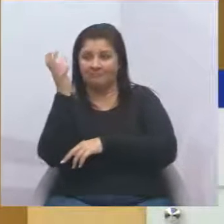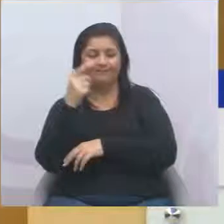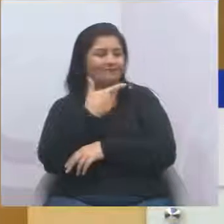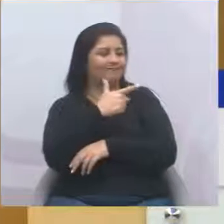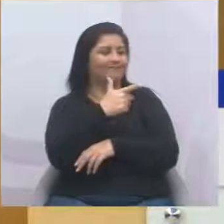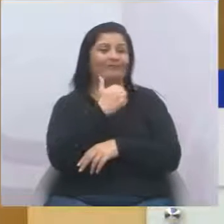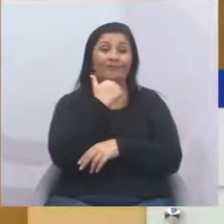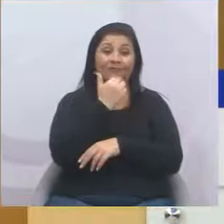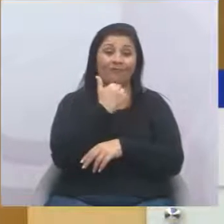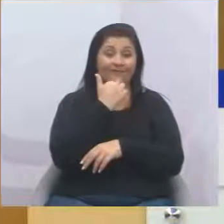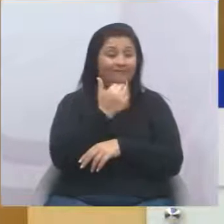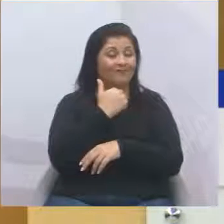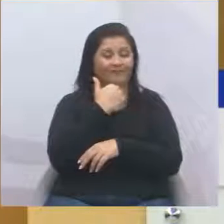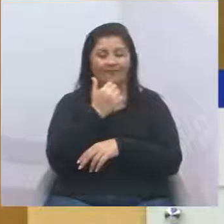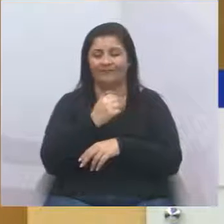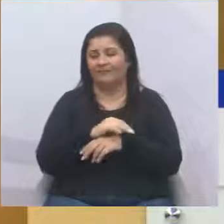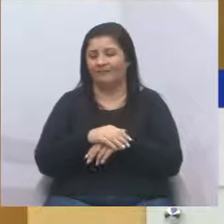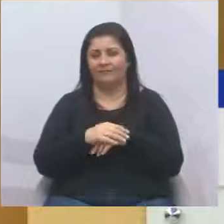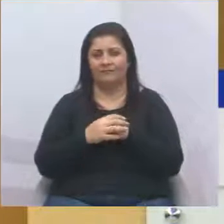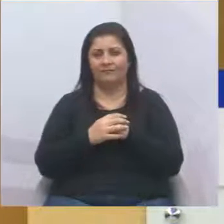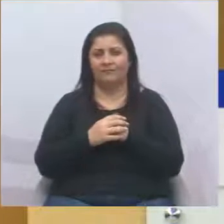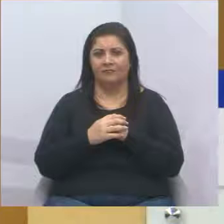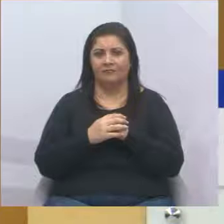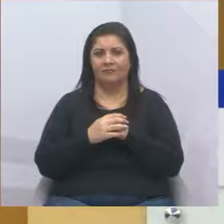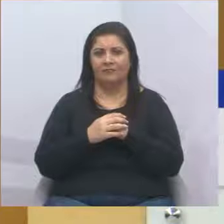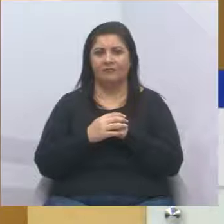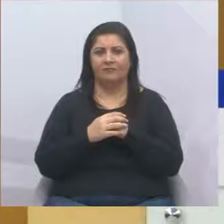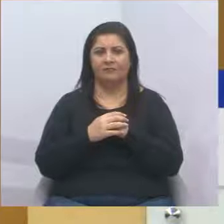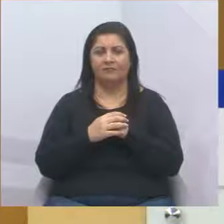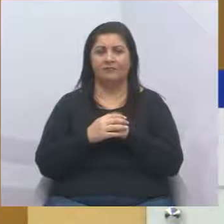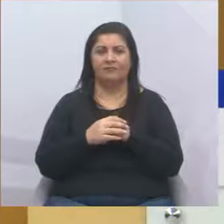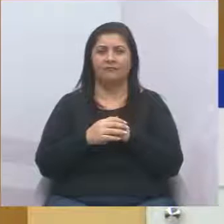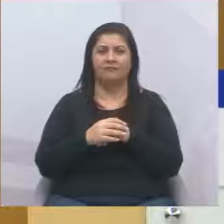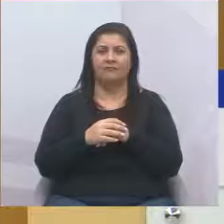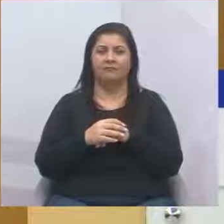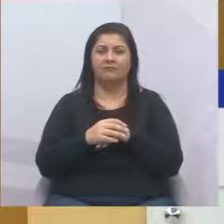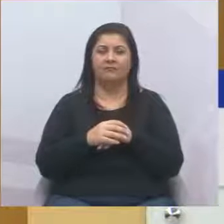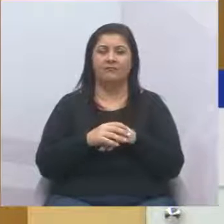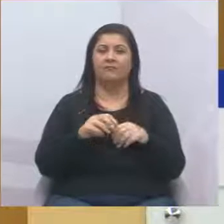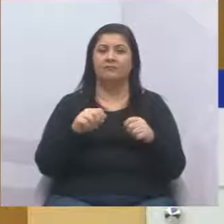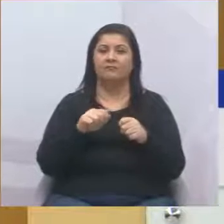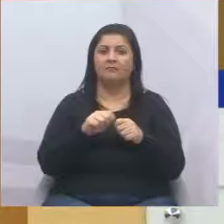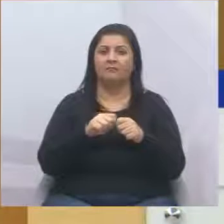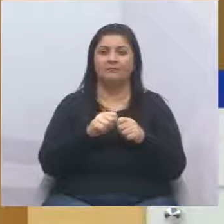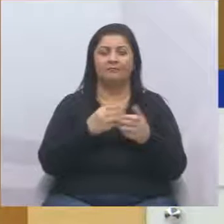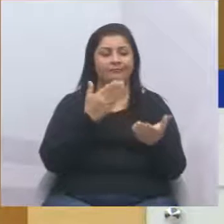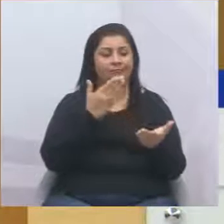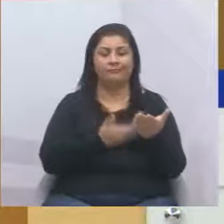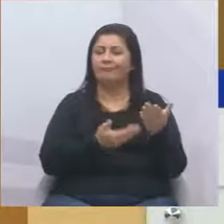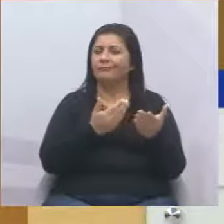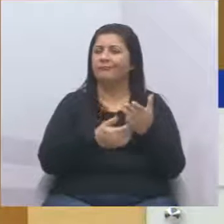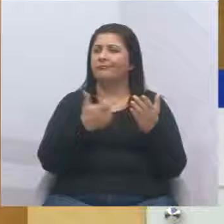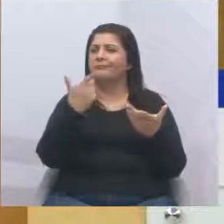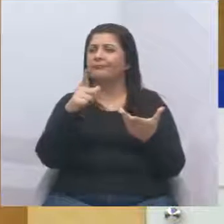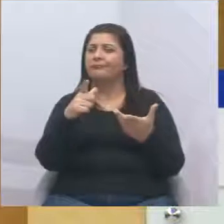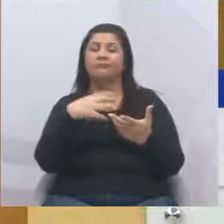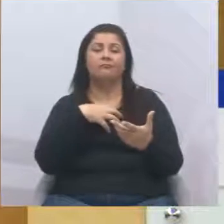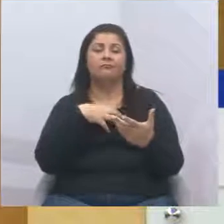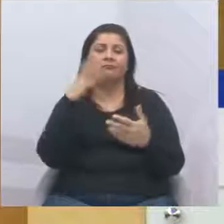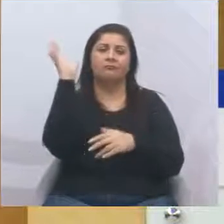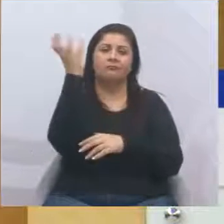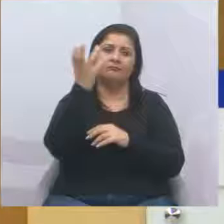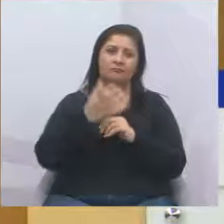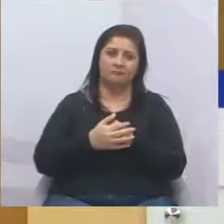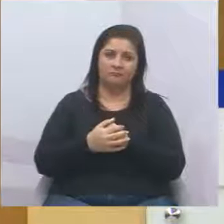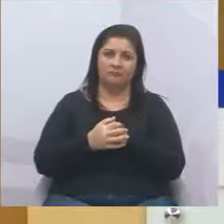nativa, nenhuma outra espécie consegue sobreviver, contribuindo para a perda da biodiversidade e o desenvolvimento das árvores